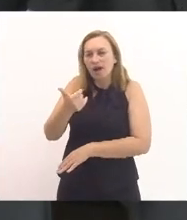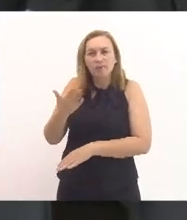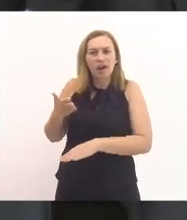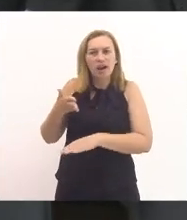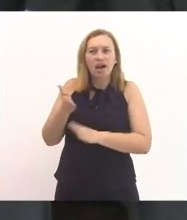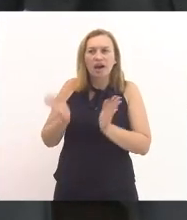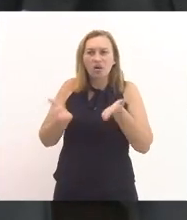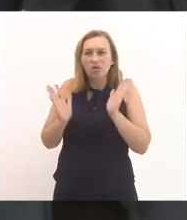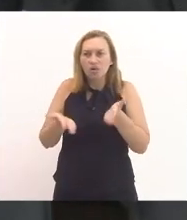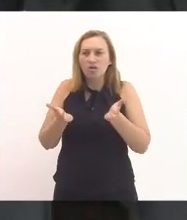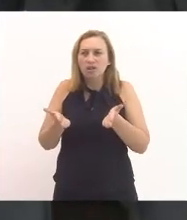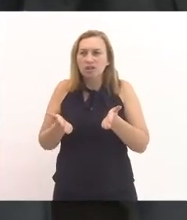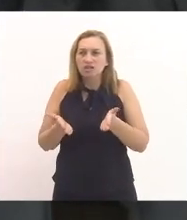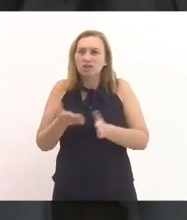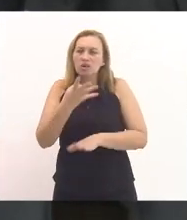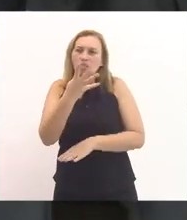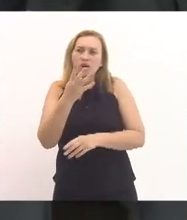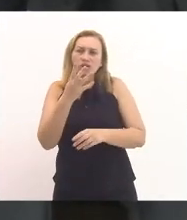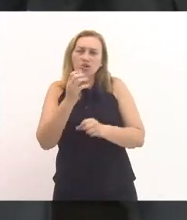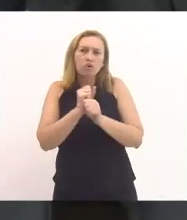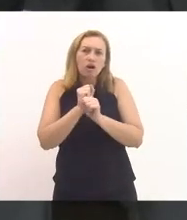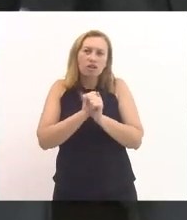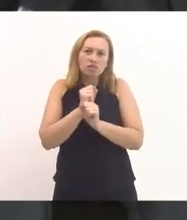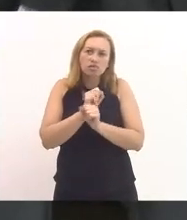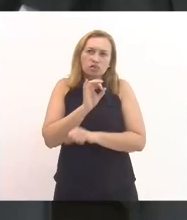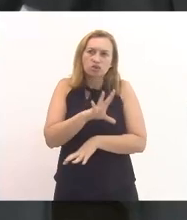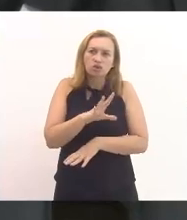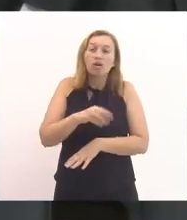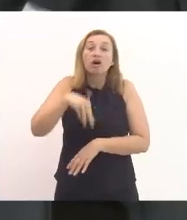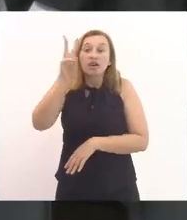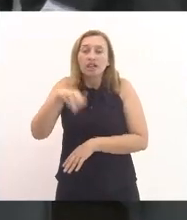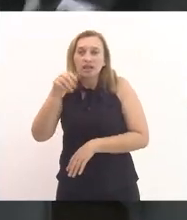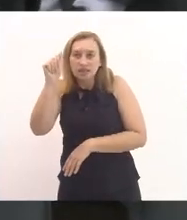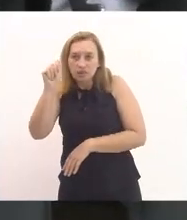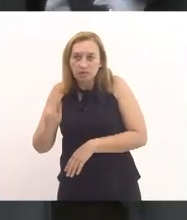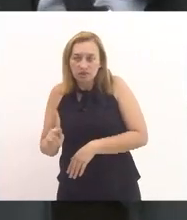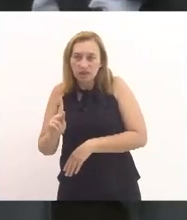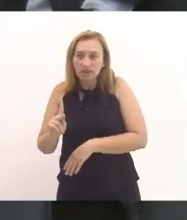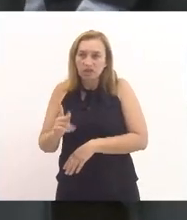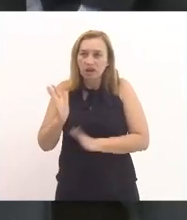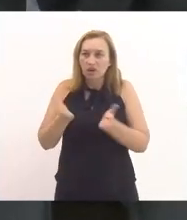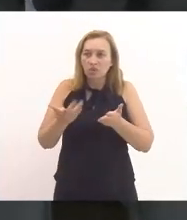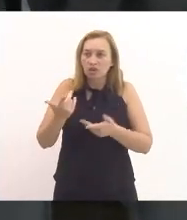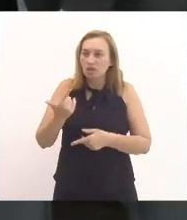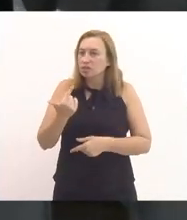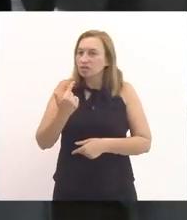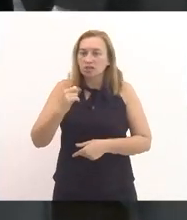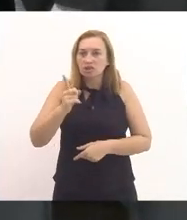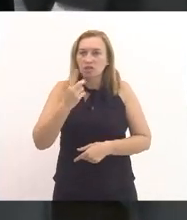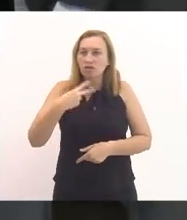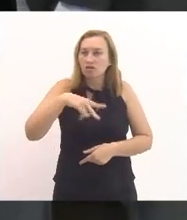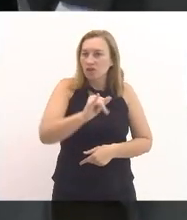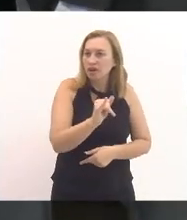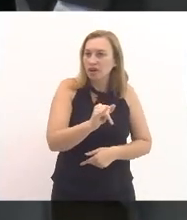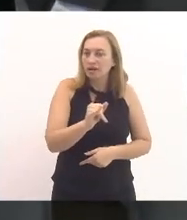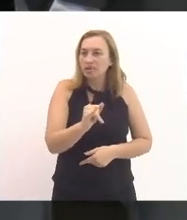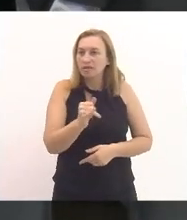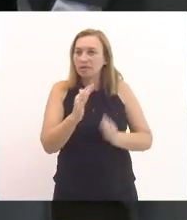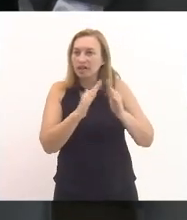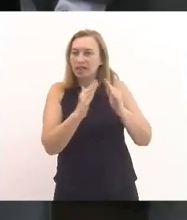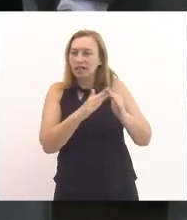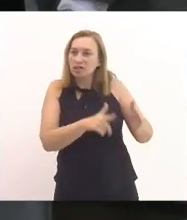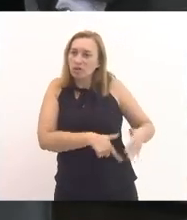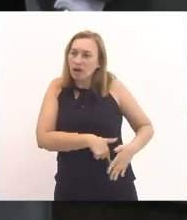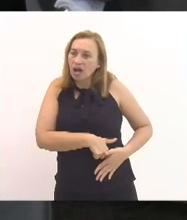gotas são armas que tem no máximo quatro anos Quem Está se aposentando agora então não vai para casa com arma que já tem já tá acostumado com